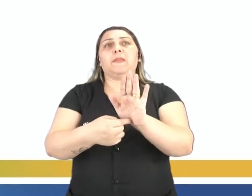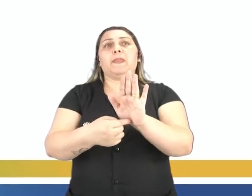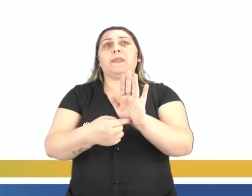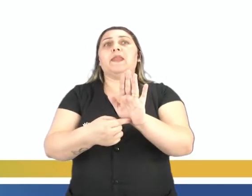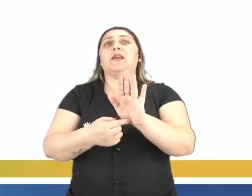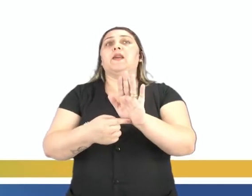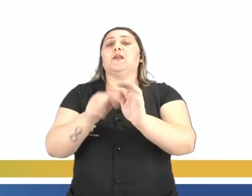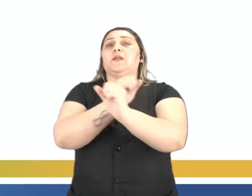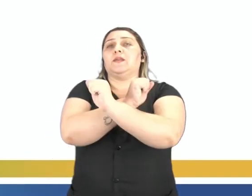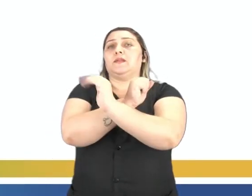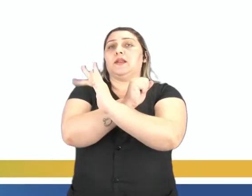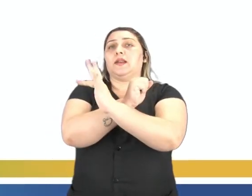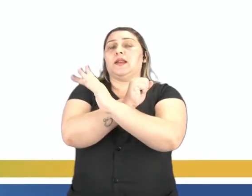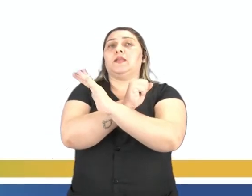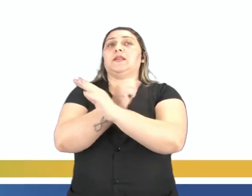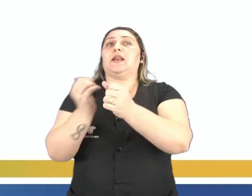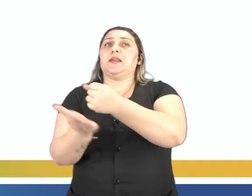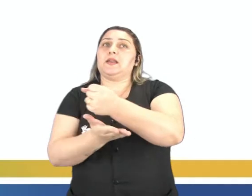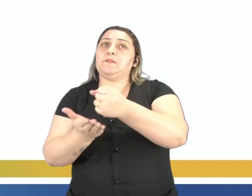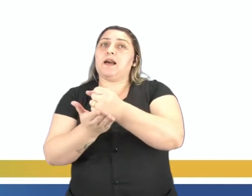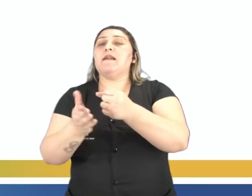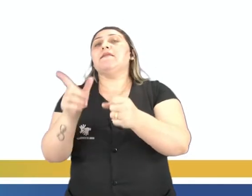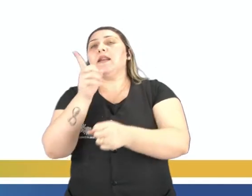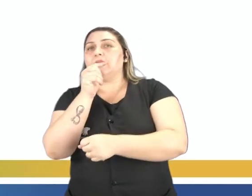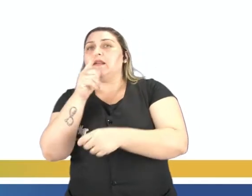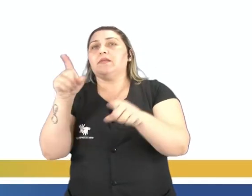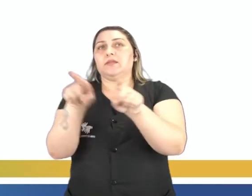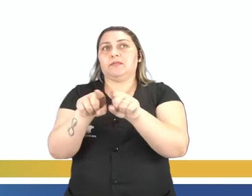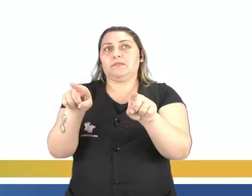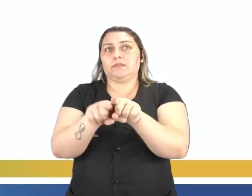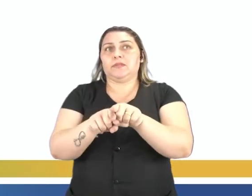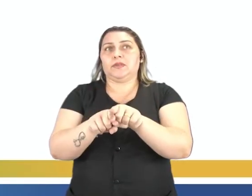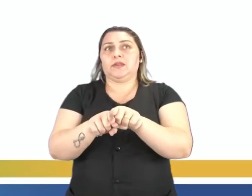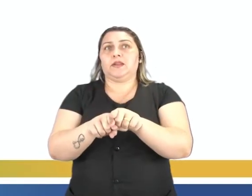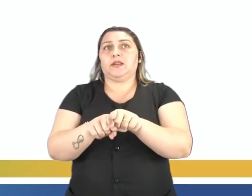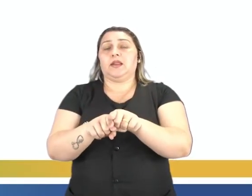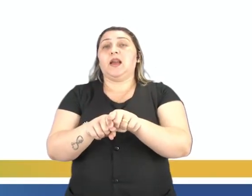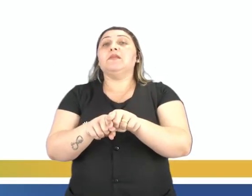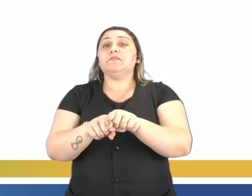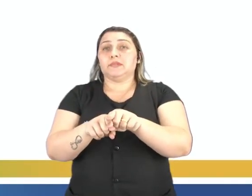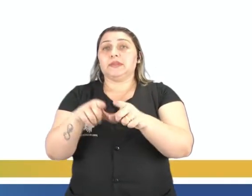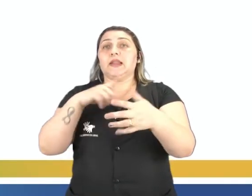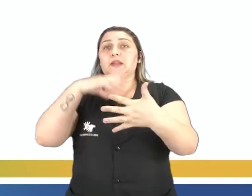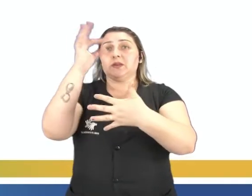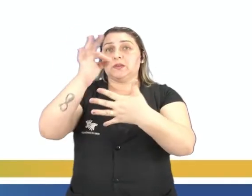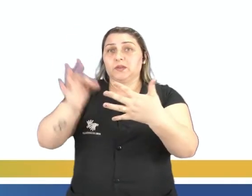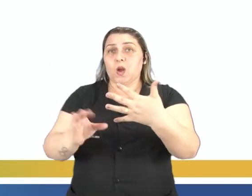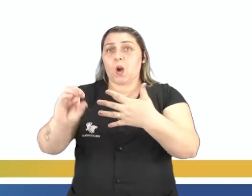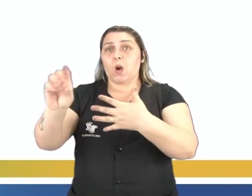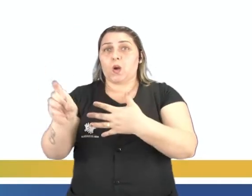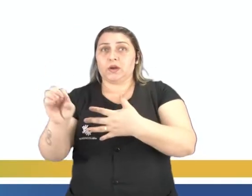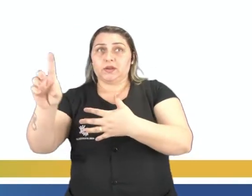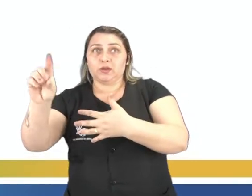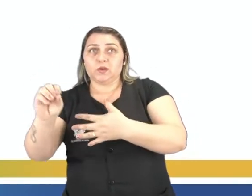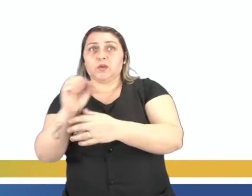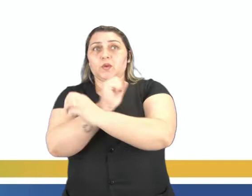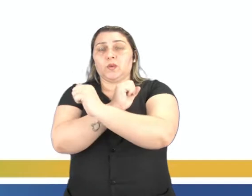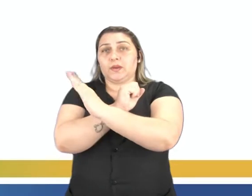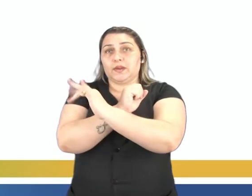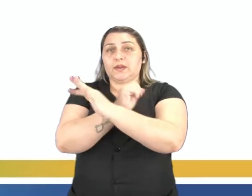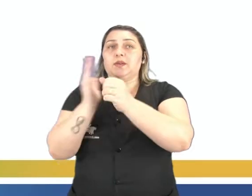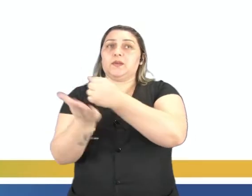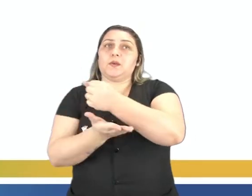dos ácidos, das bases e das águas. Segundo esse critério, temos 6 tipos de óxidos: os